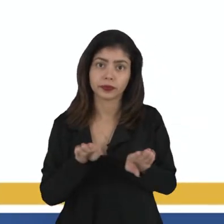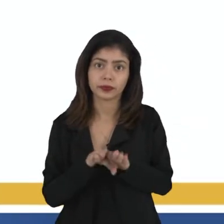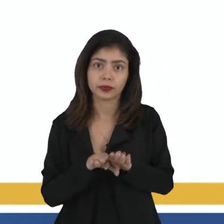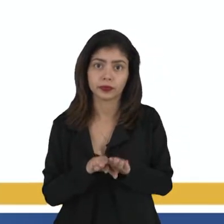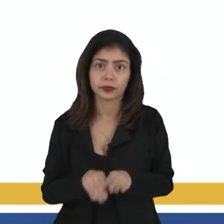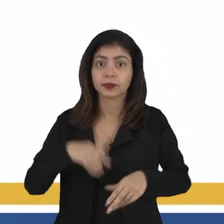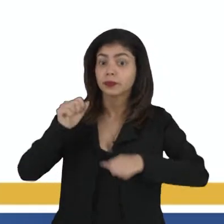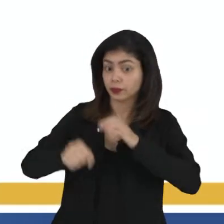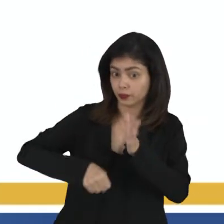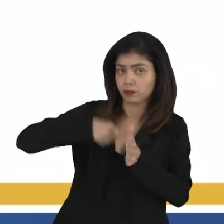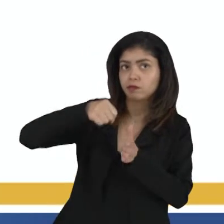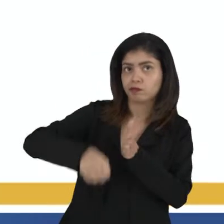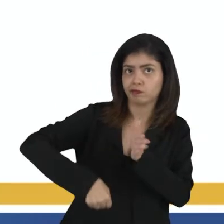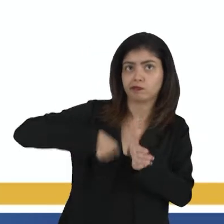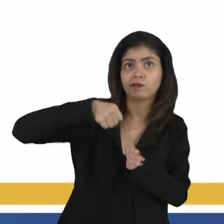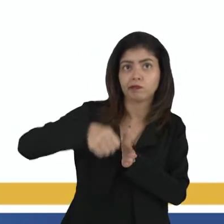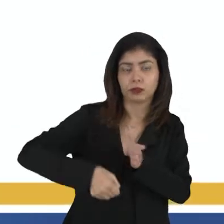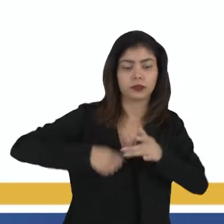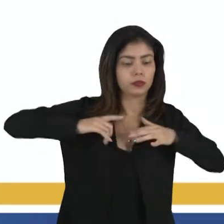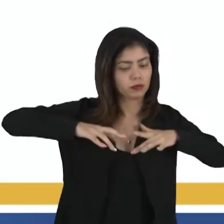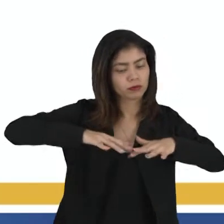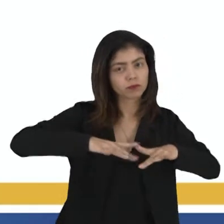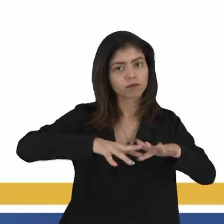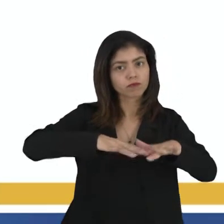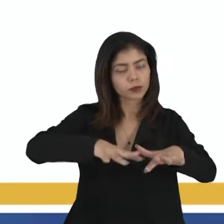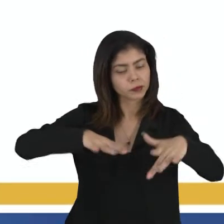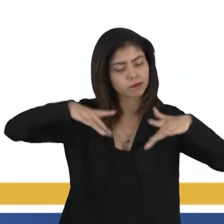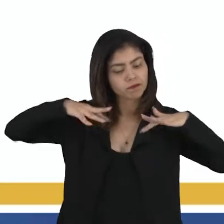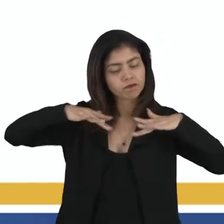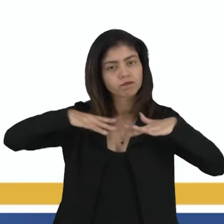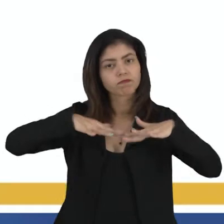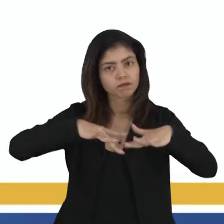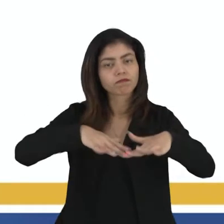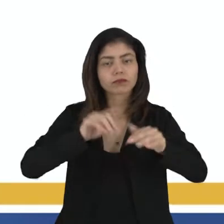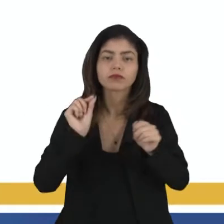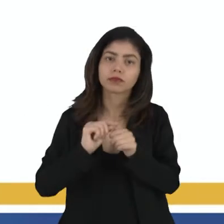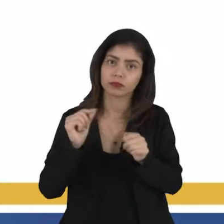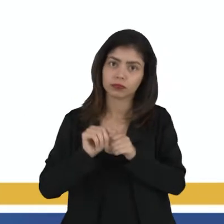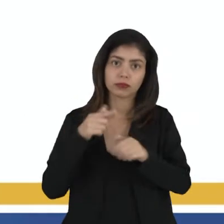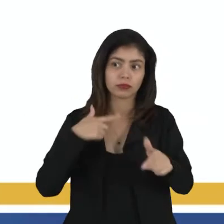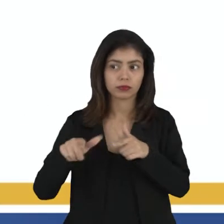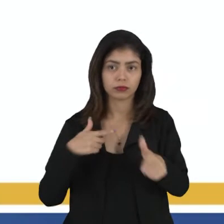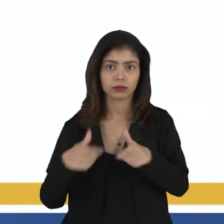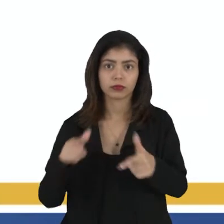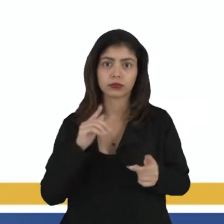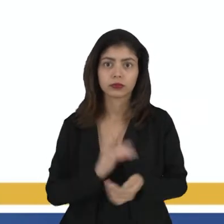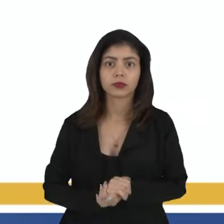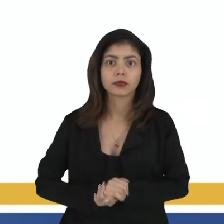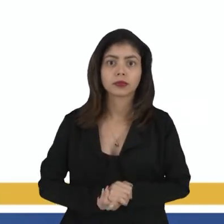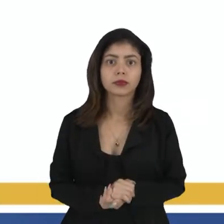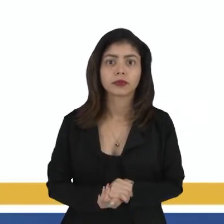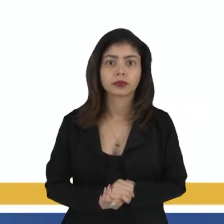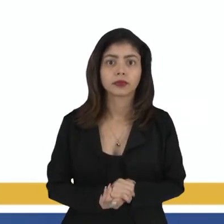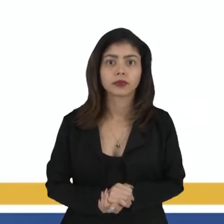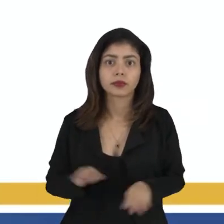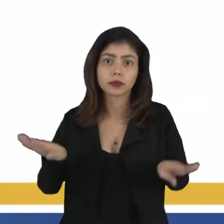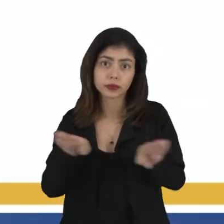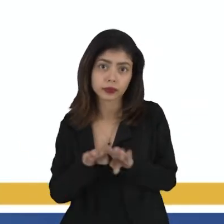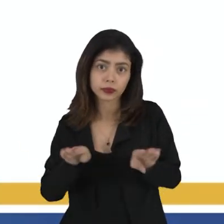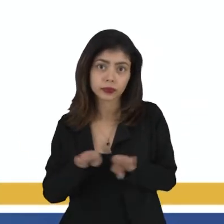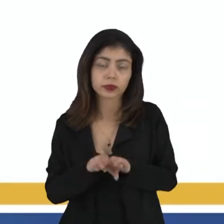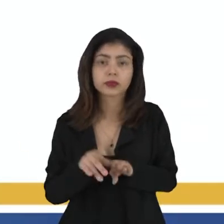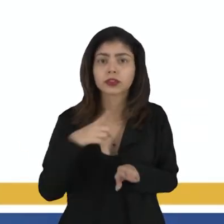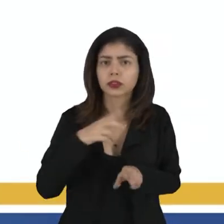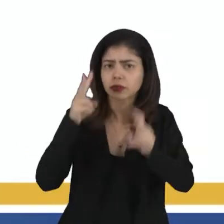da máquina nesse contexto de mudança das relações de trabalho. Neste sentido, vocês